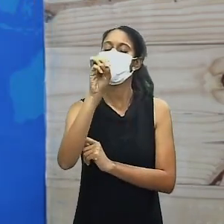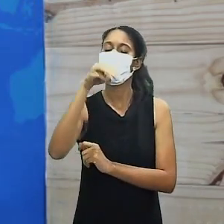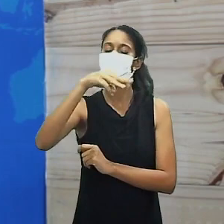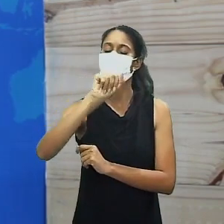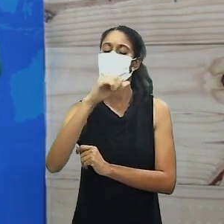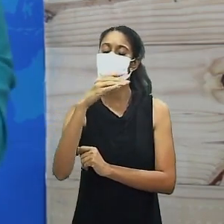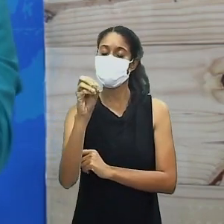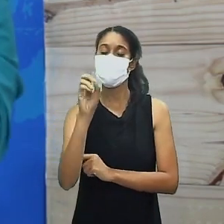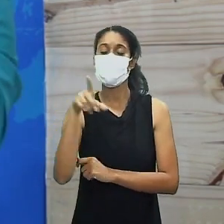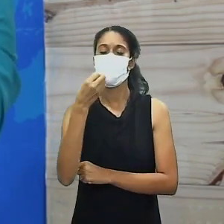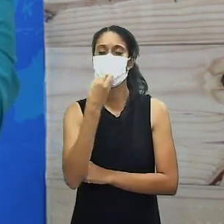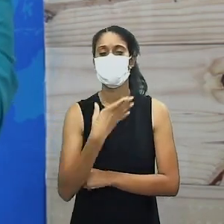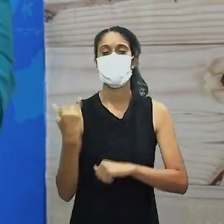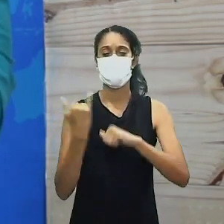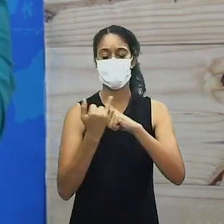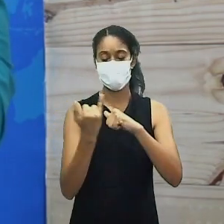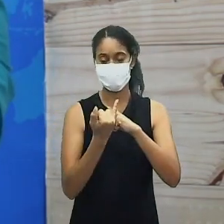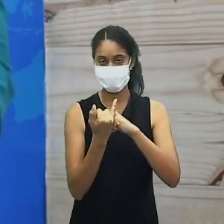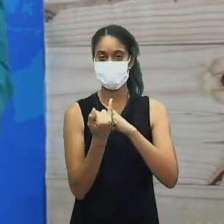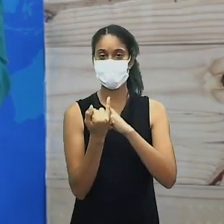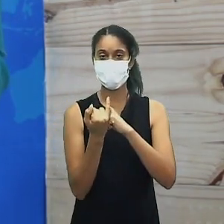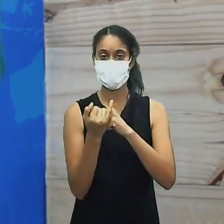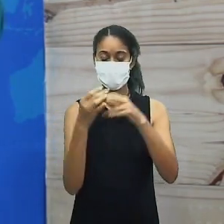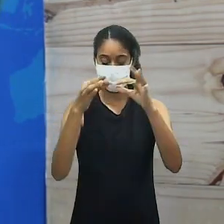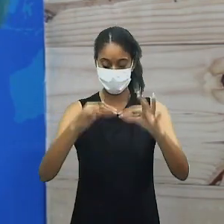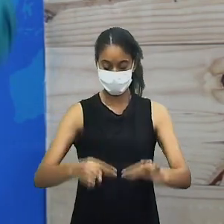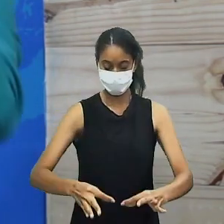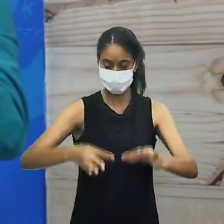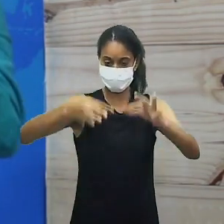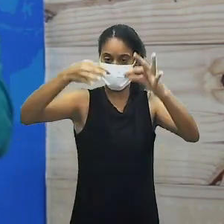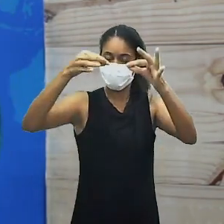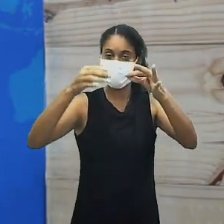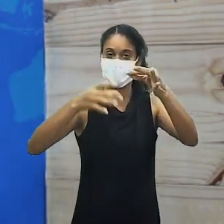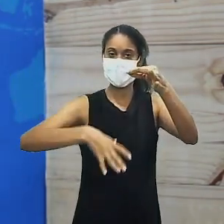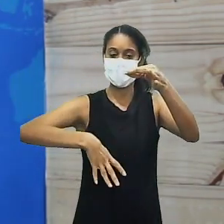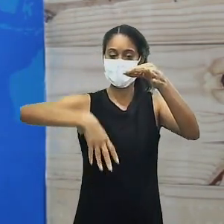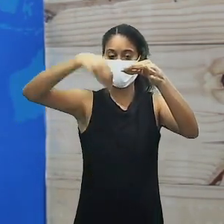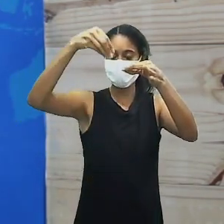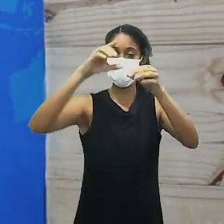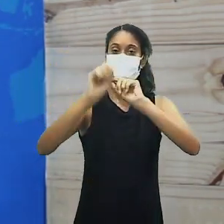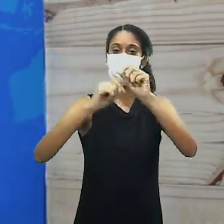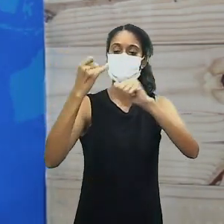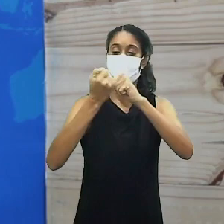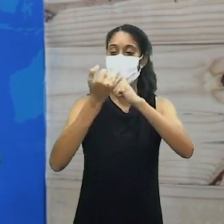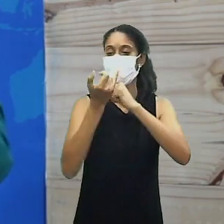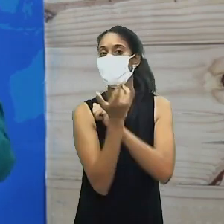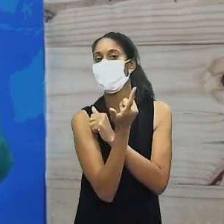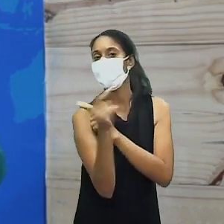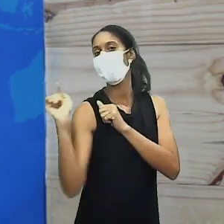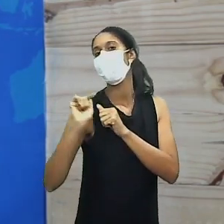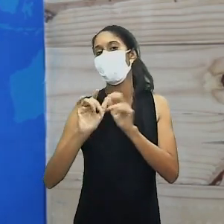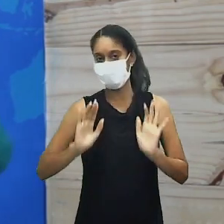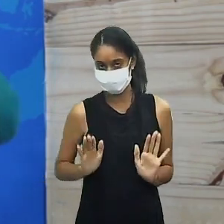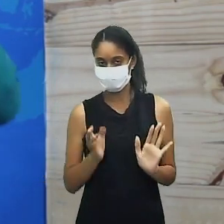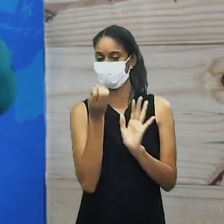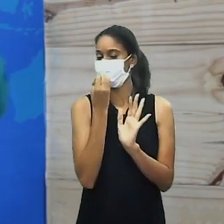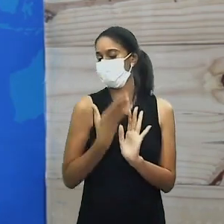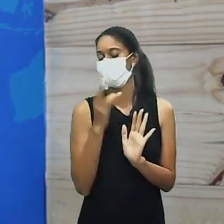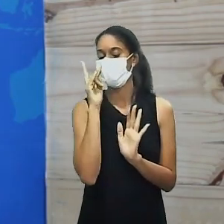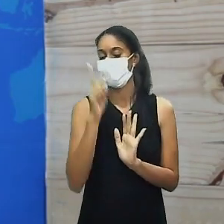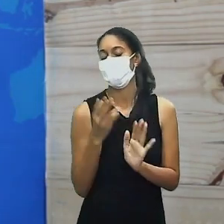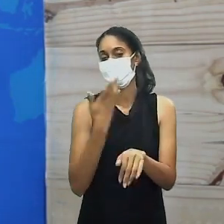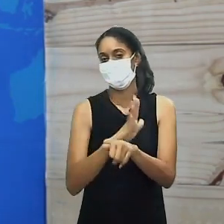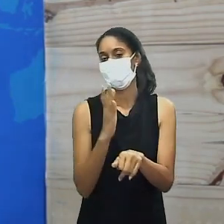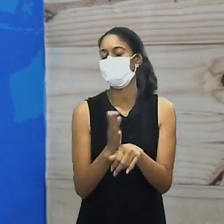uma peça metálica assim no banho e quando você tira, ela sai recoberta por um metal. É muito massa você ver isso na prática, entendeu? Tem